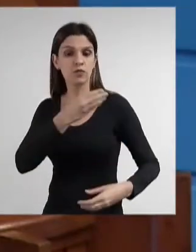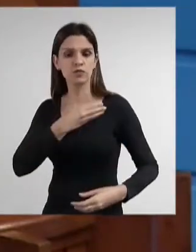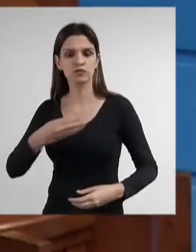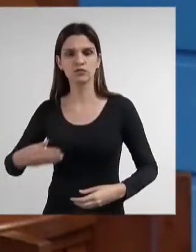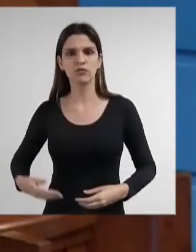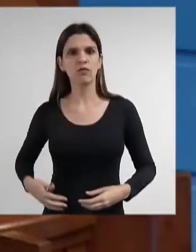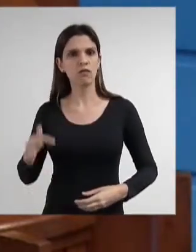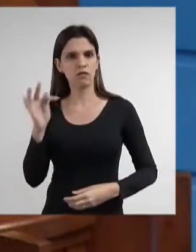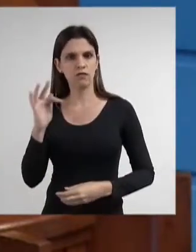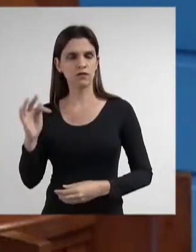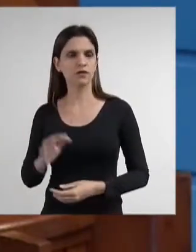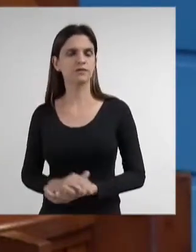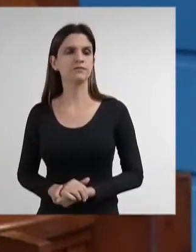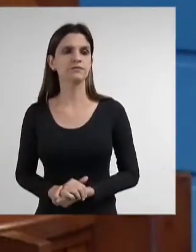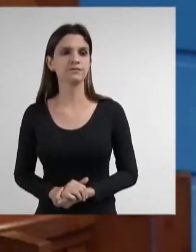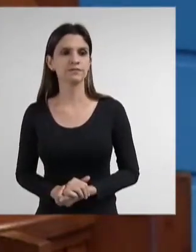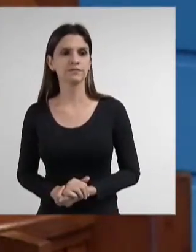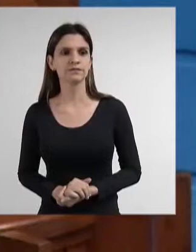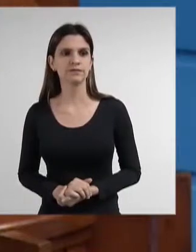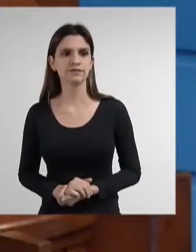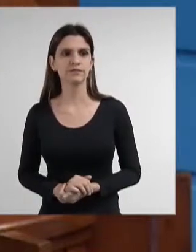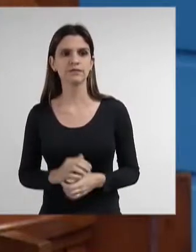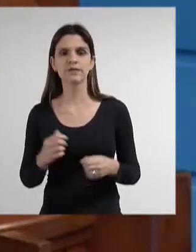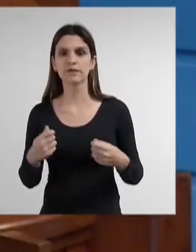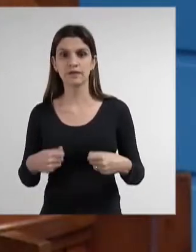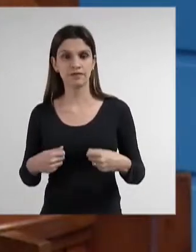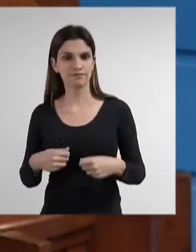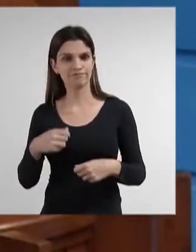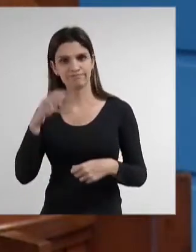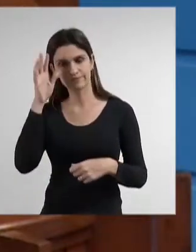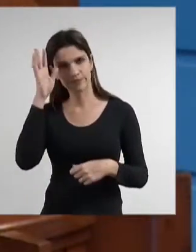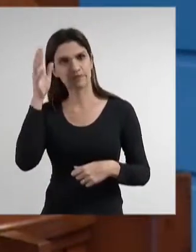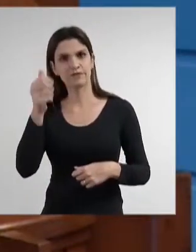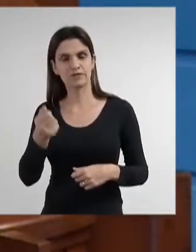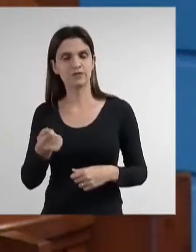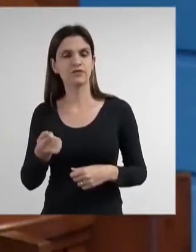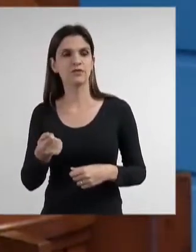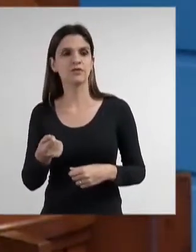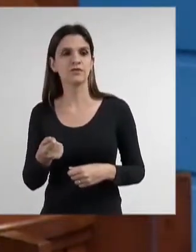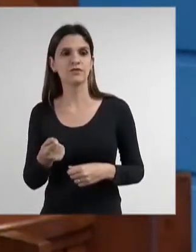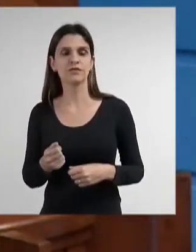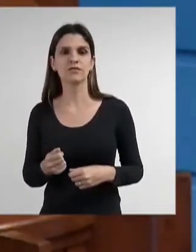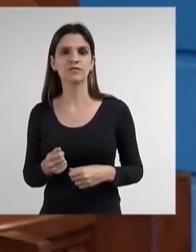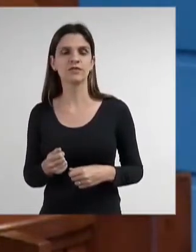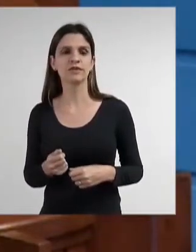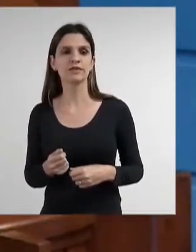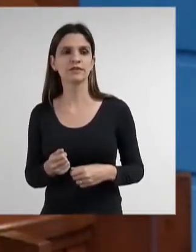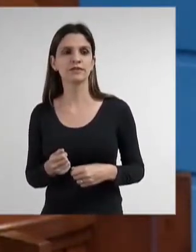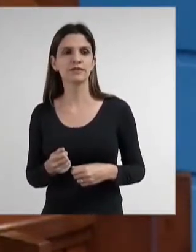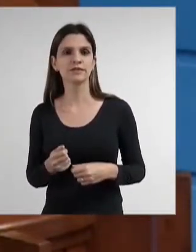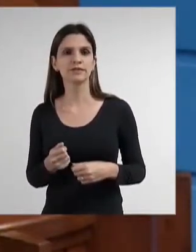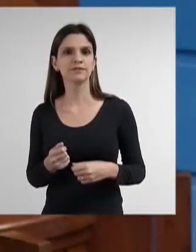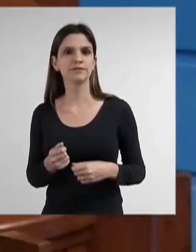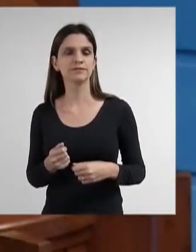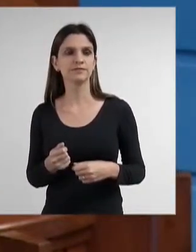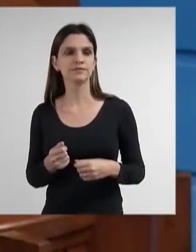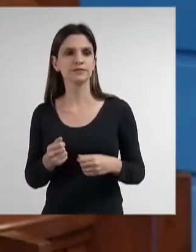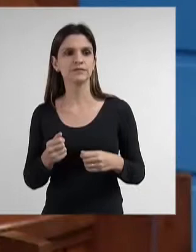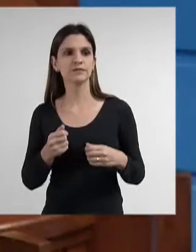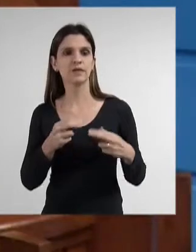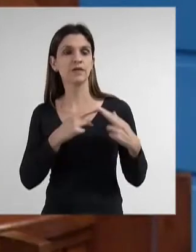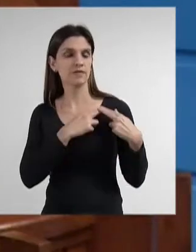as medidas que são possíveis, que estão dentro das nossas prerrogativas, mas muito mais força